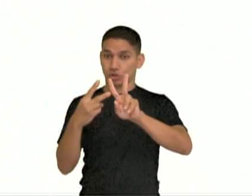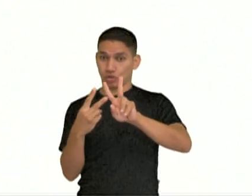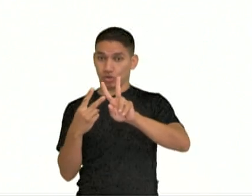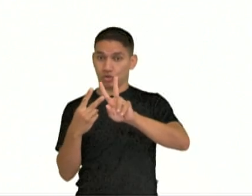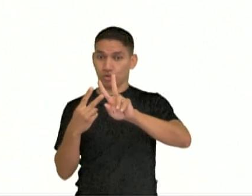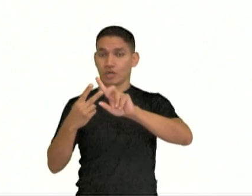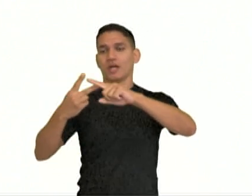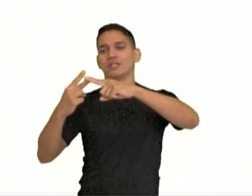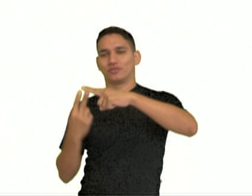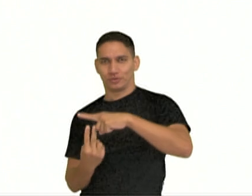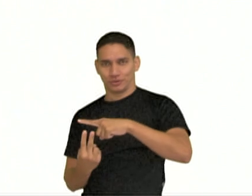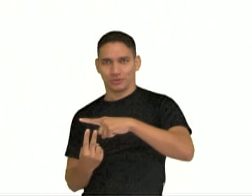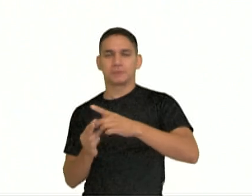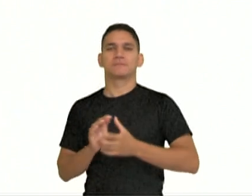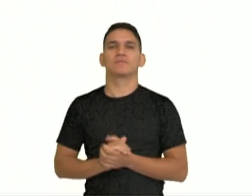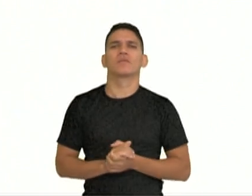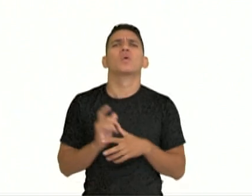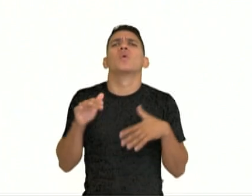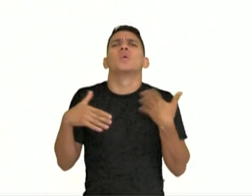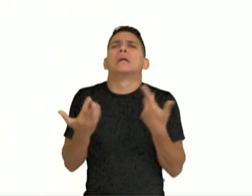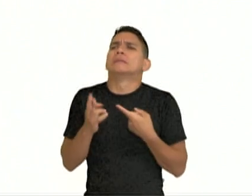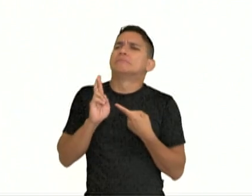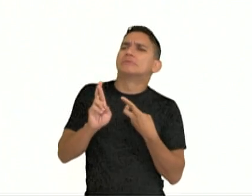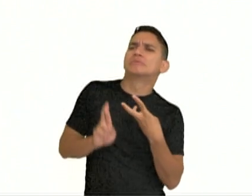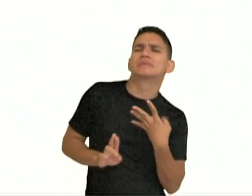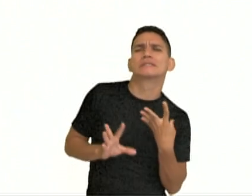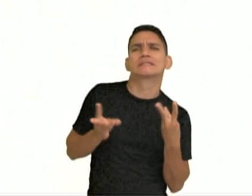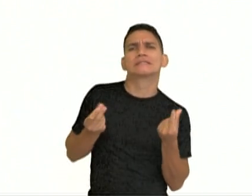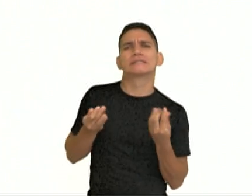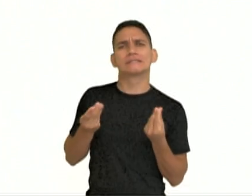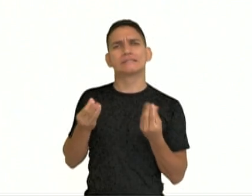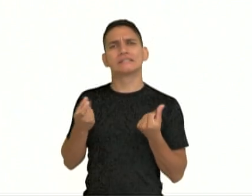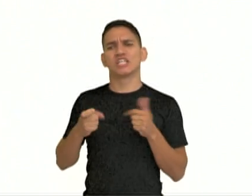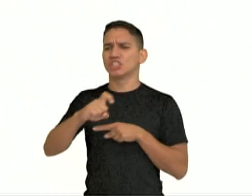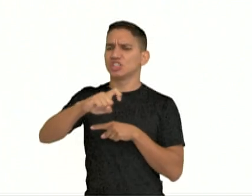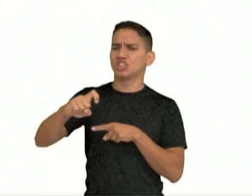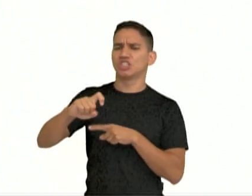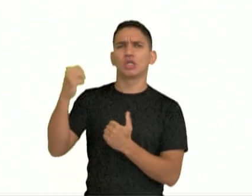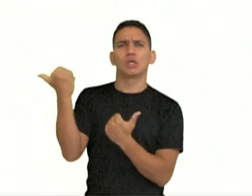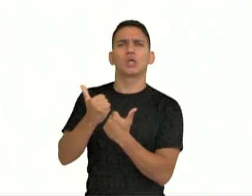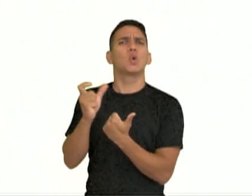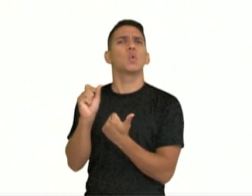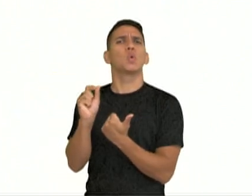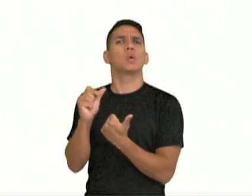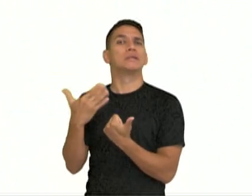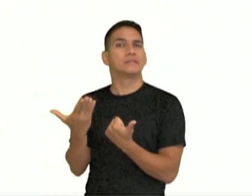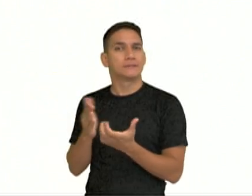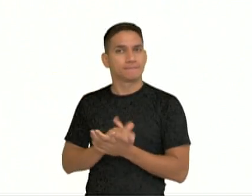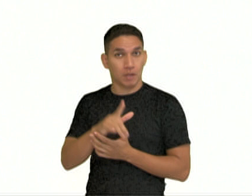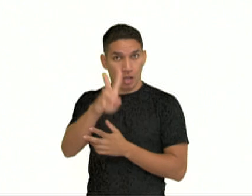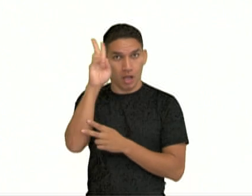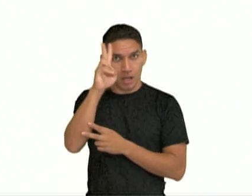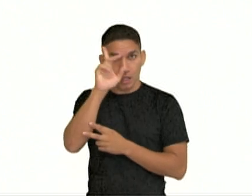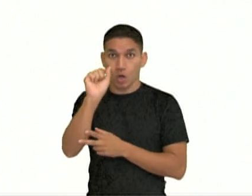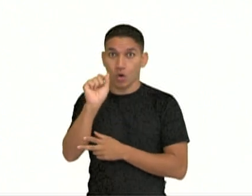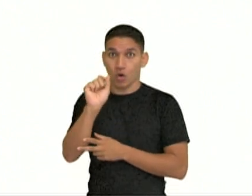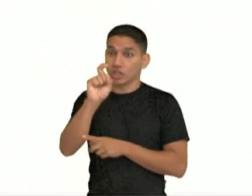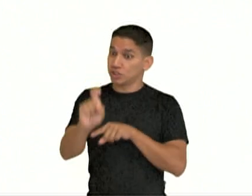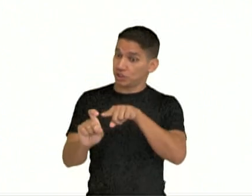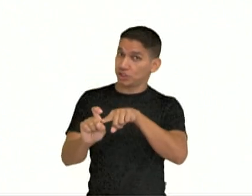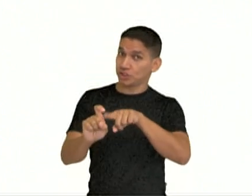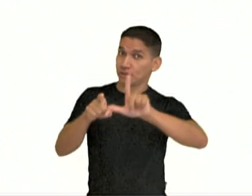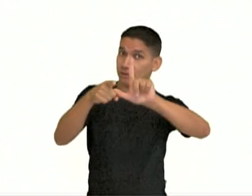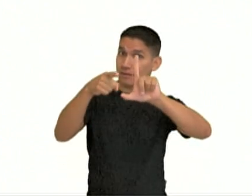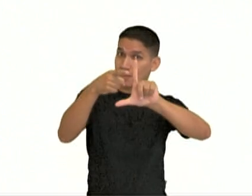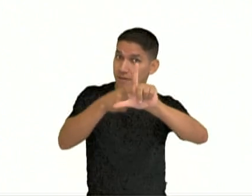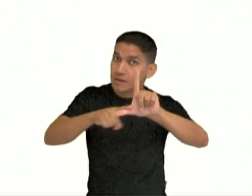Então, quais seriam os possíveis valores para esse valor de x? Quais possíveis valores? Lembre-se, x é o ângulo, tá?